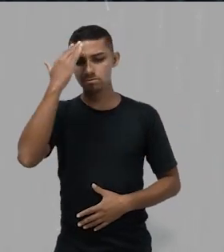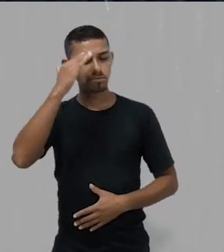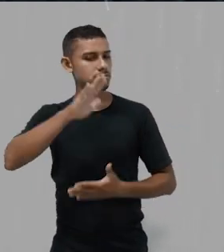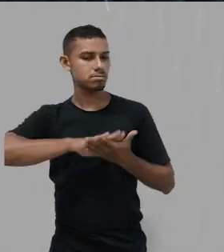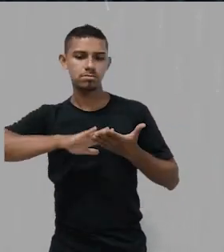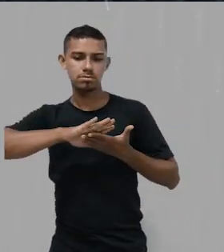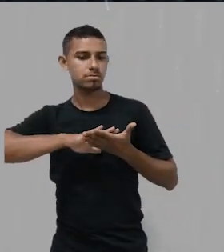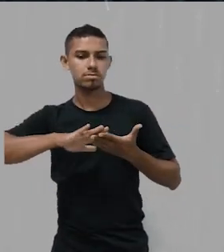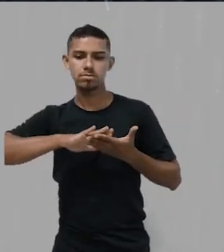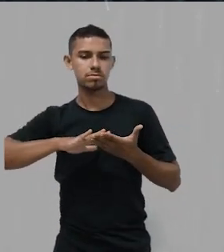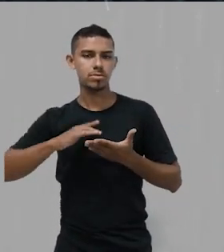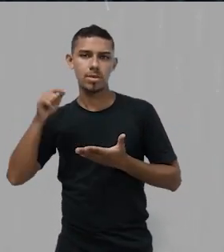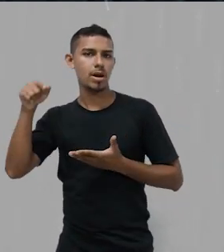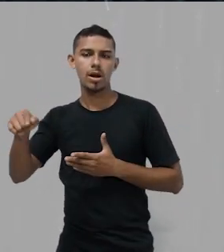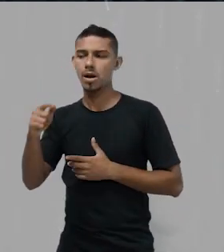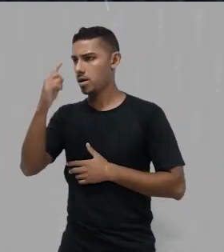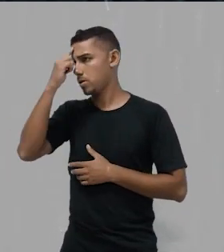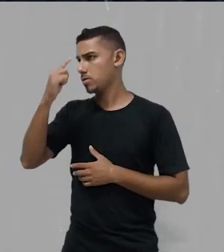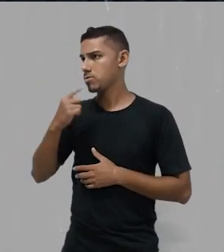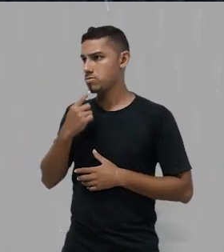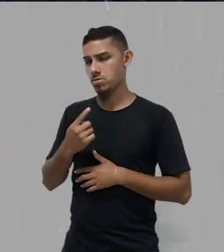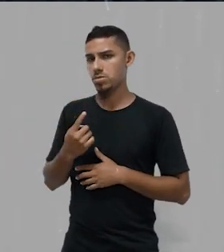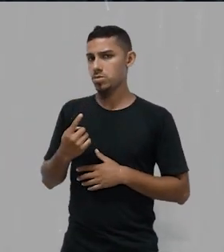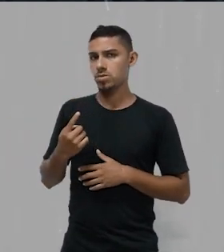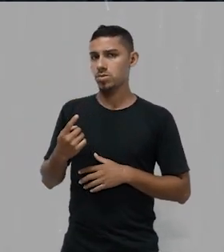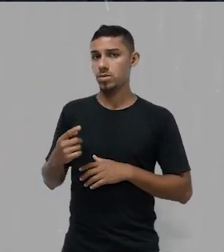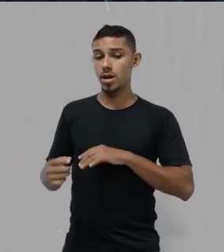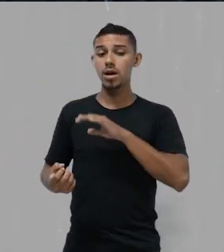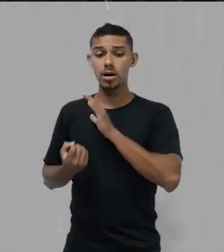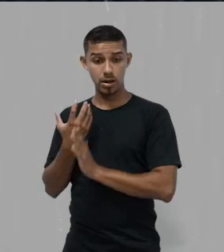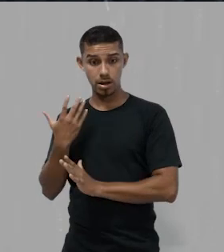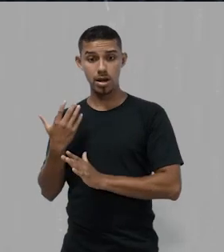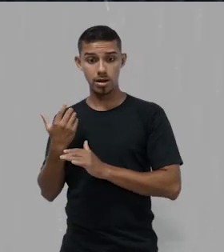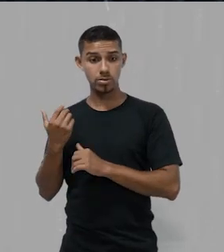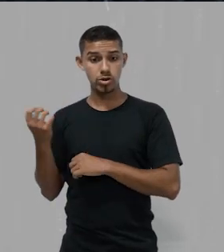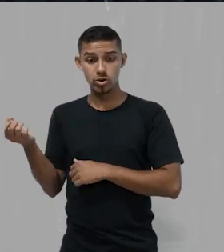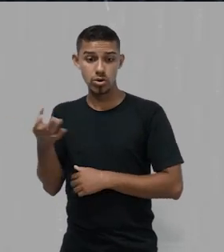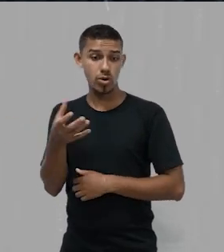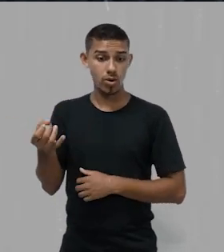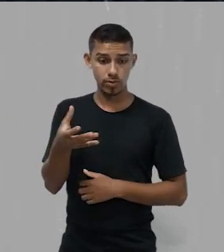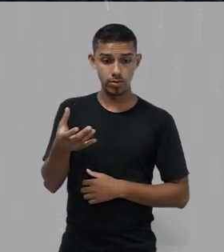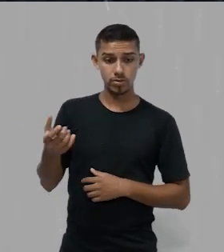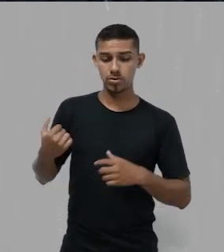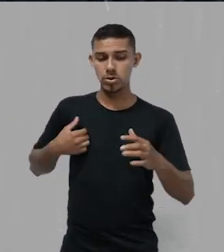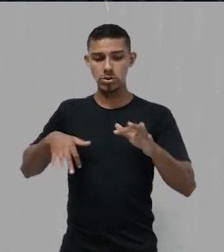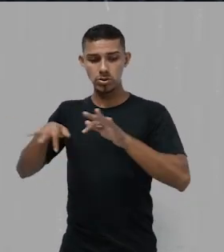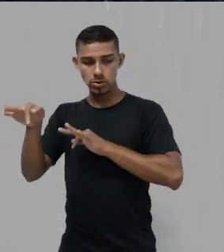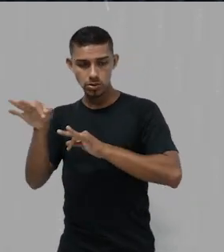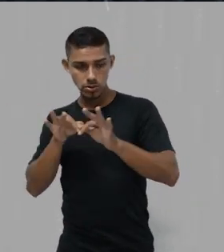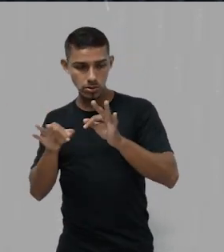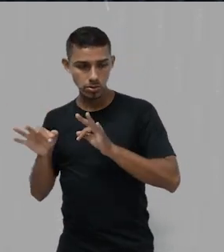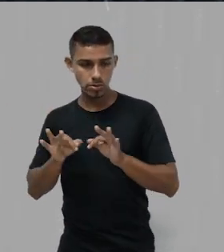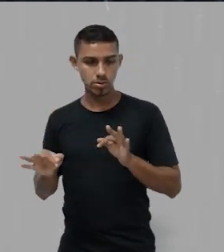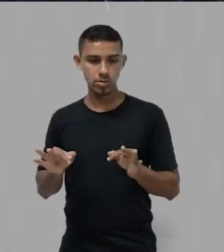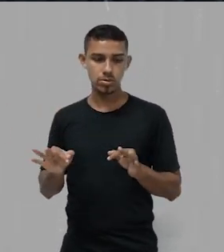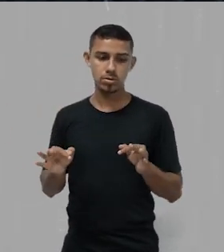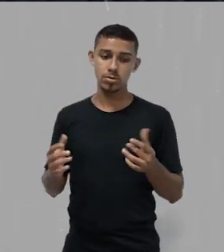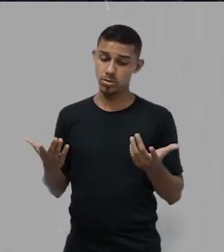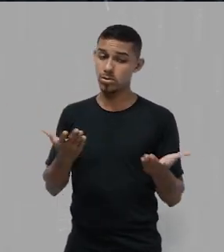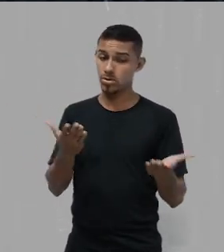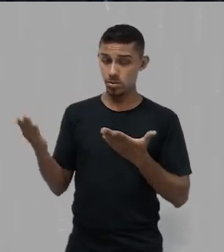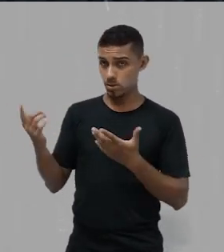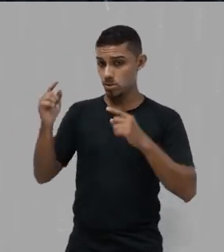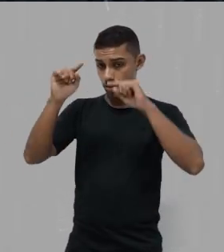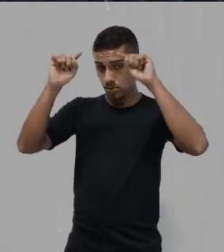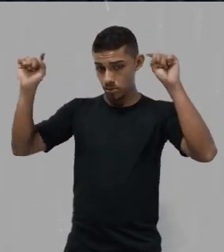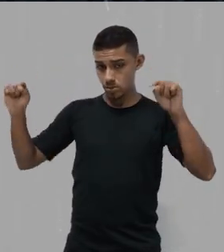não era fazer um quadro figurativamente comum. A proposta é criar uma tendência nova e aí eles foram organizando, né? Tanto é que esse quadro ele